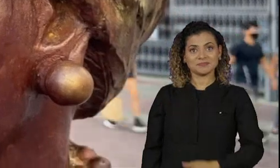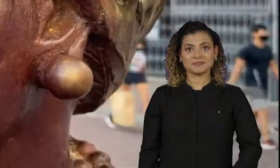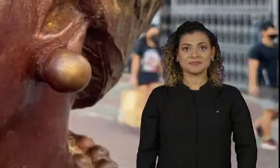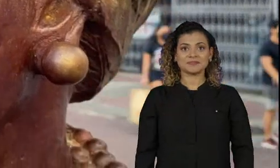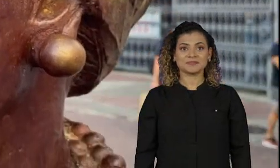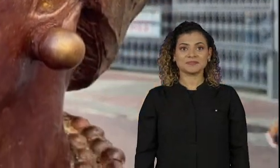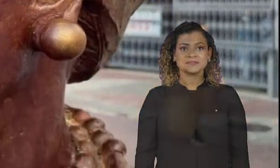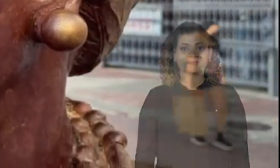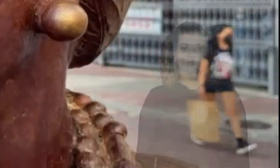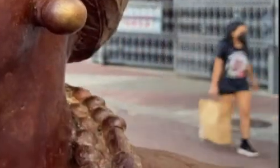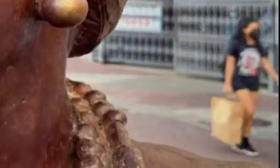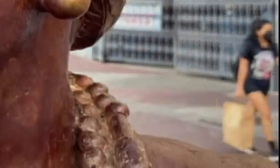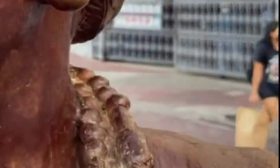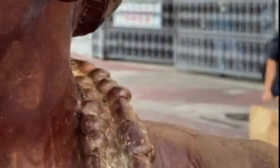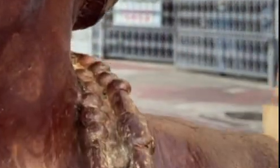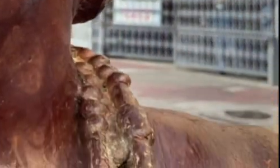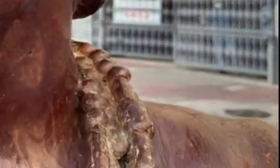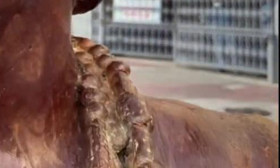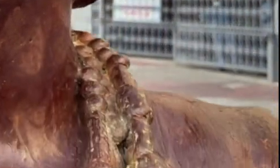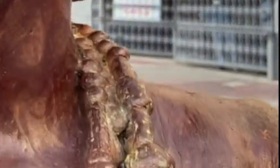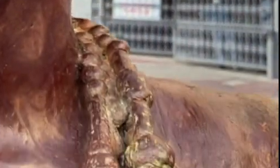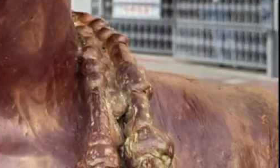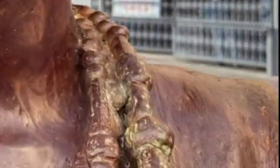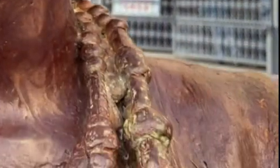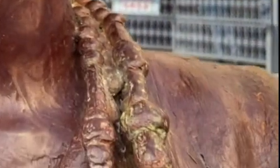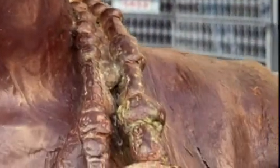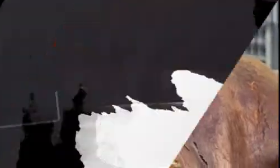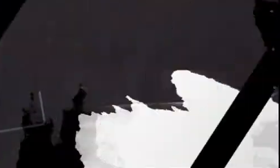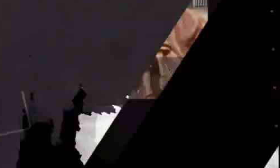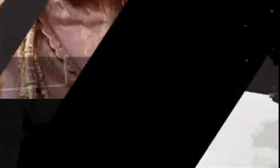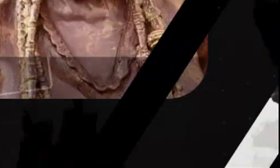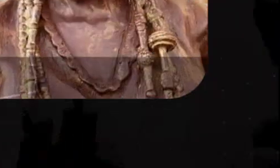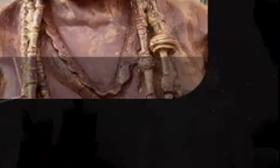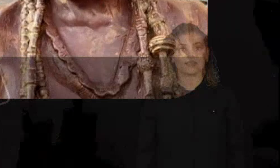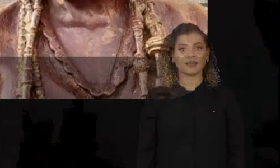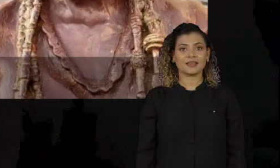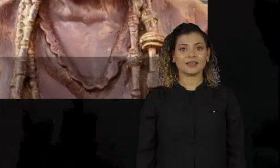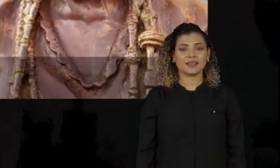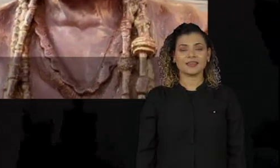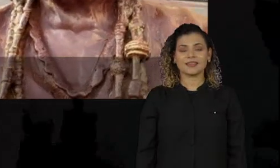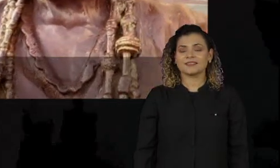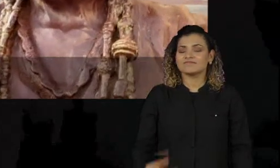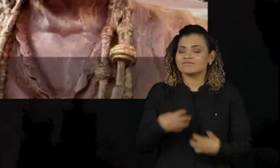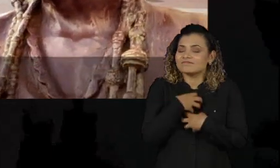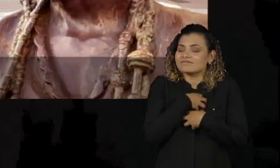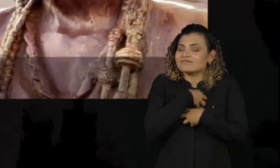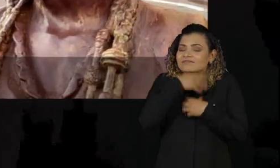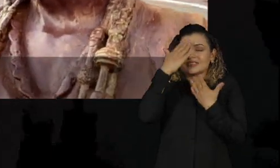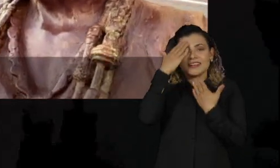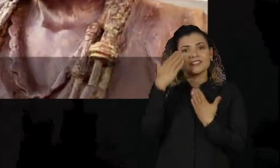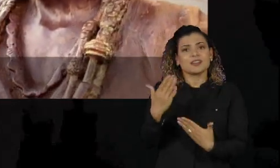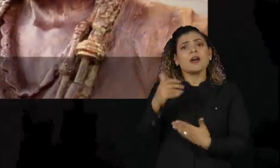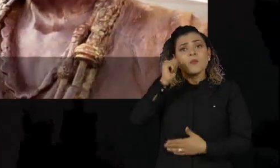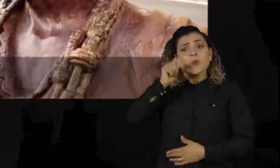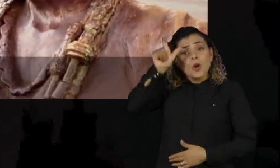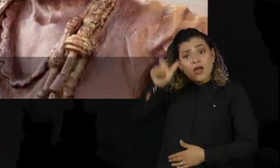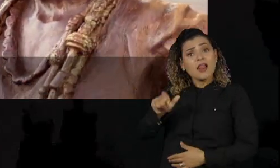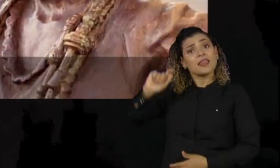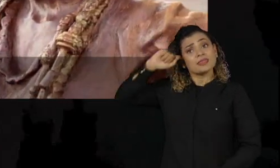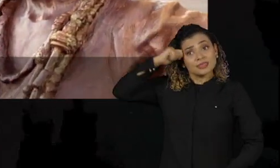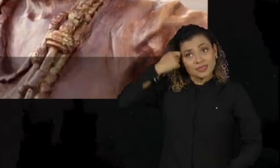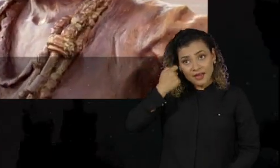Dentro uma oração. É muito gratificante uma mulher negra